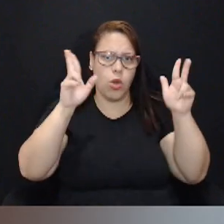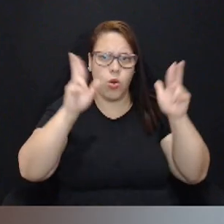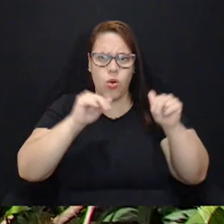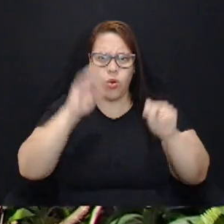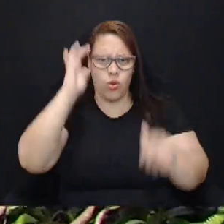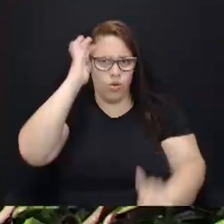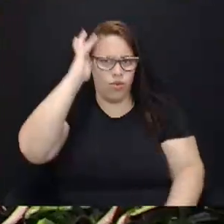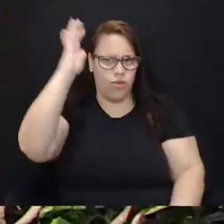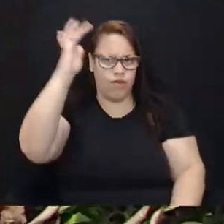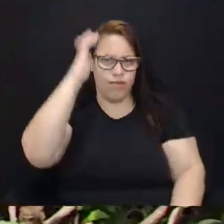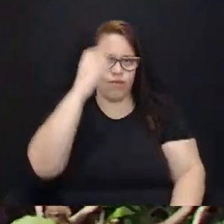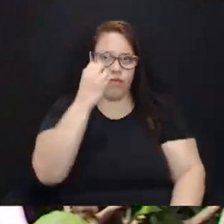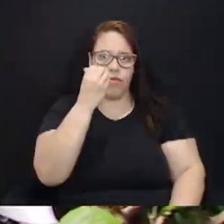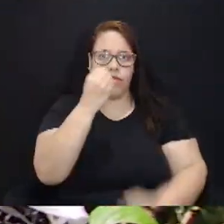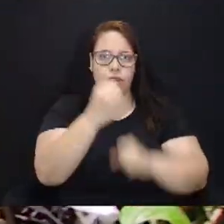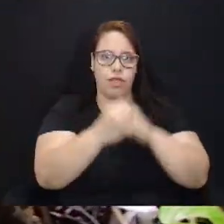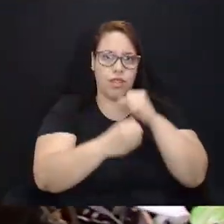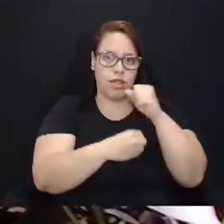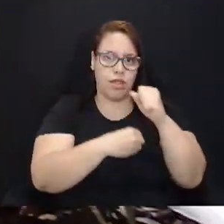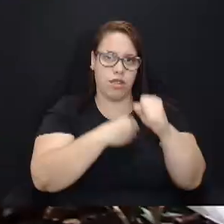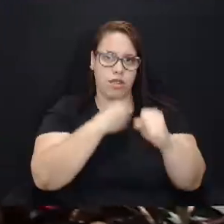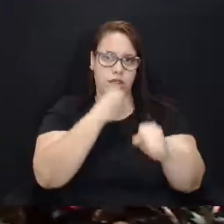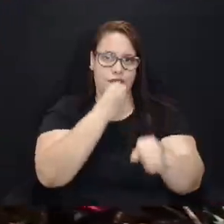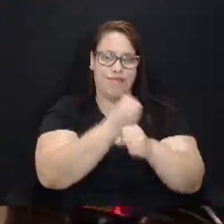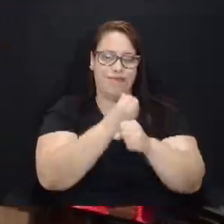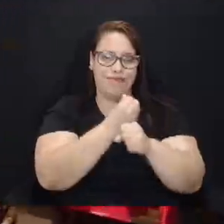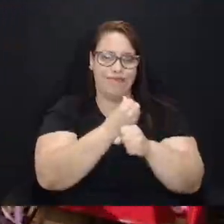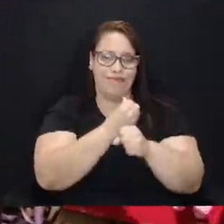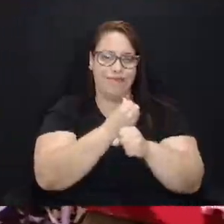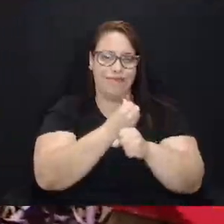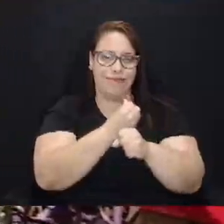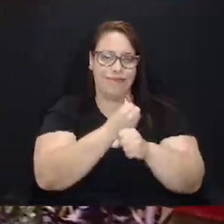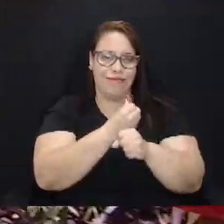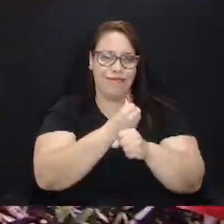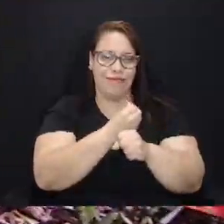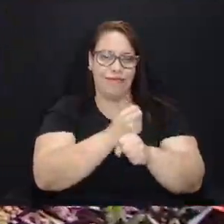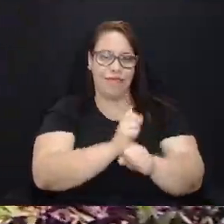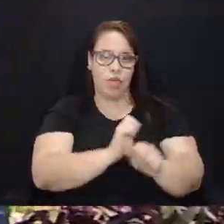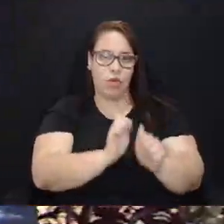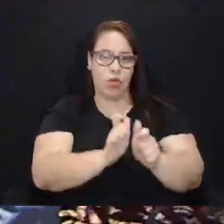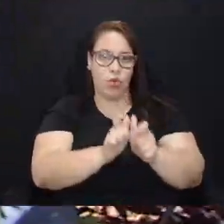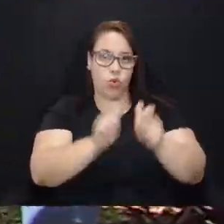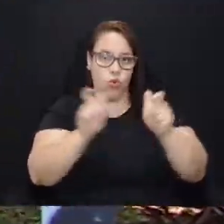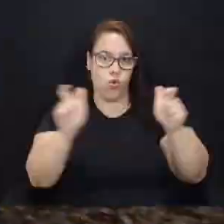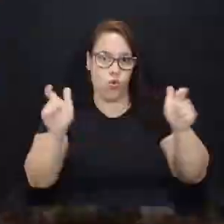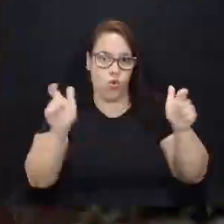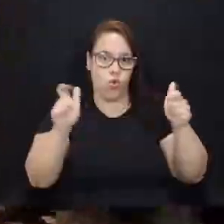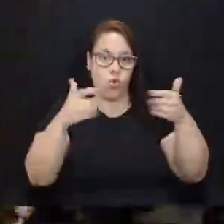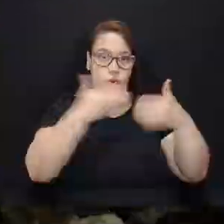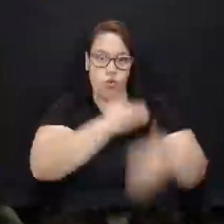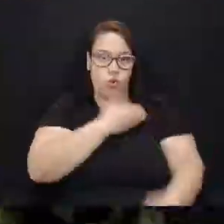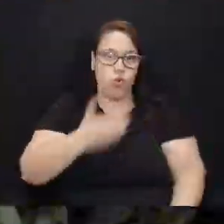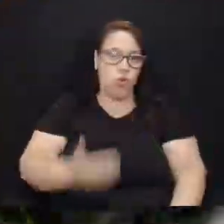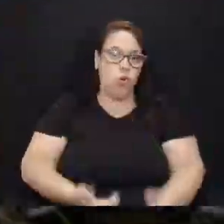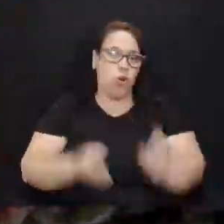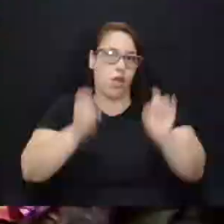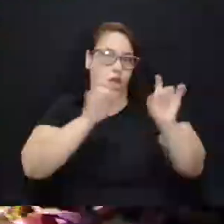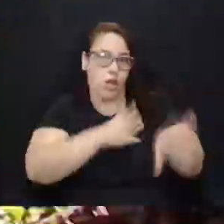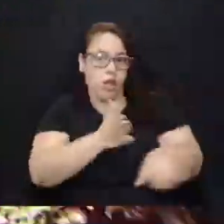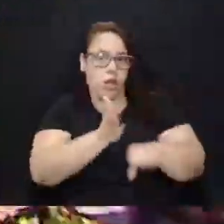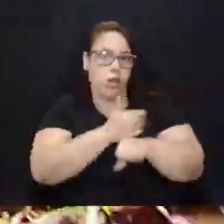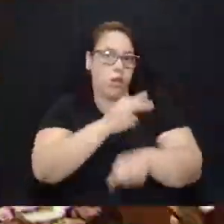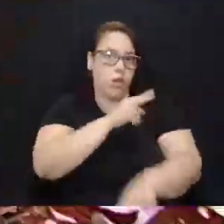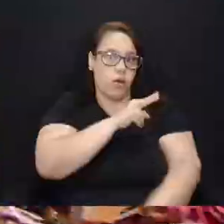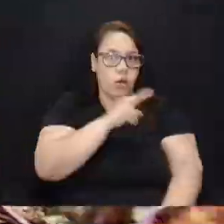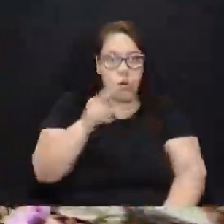6 anos era uma imensidão de plantas e flores num espaço público que era abandonado antes, que você olha de um lado, olha de outro, só